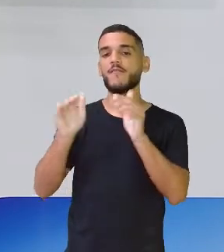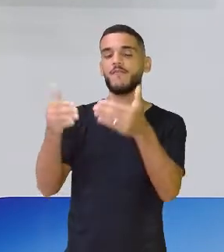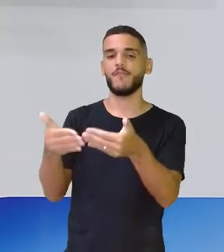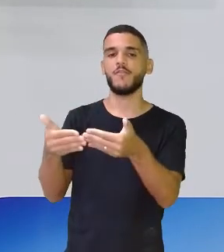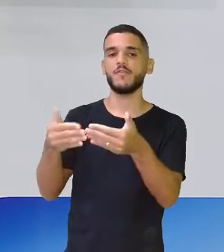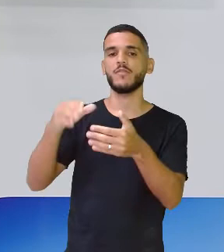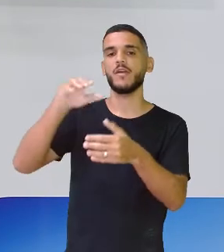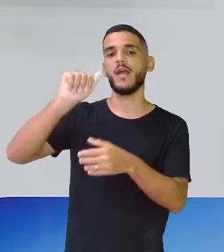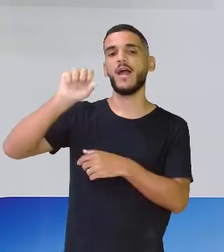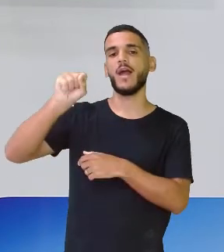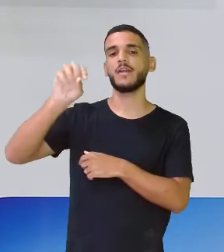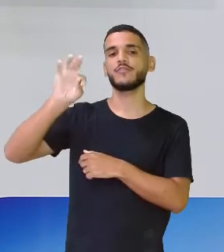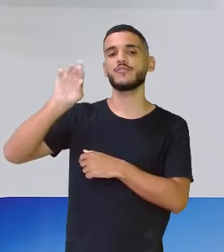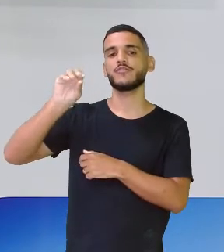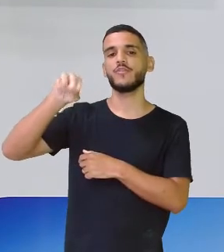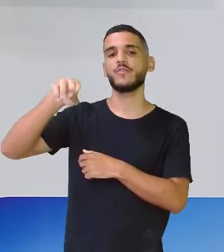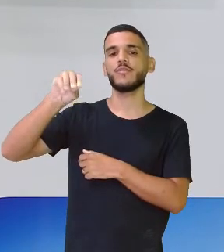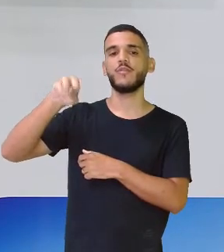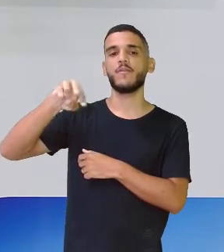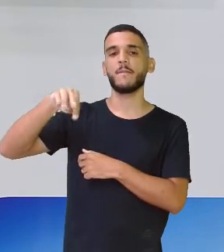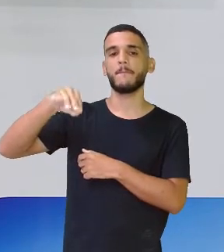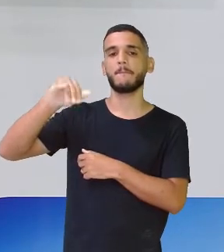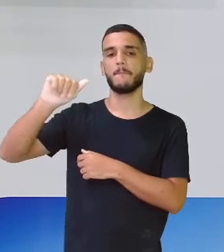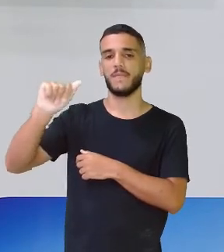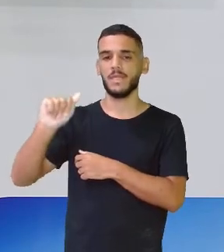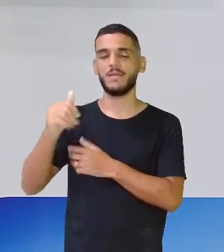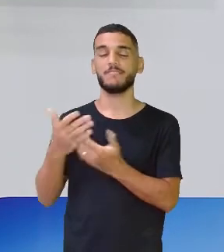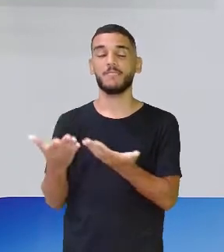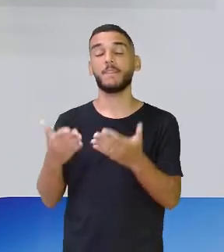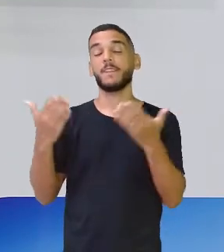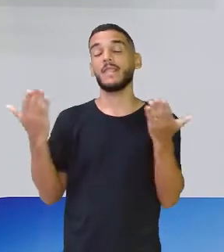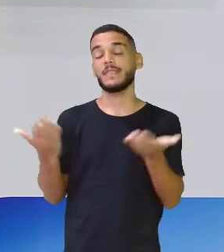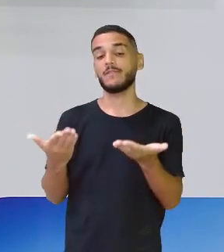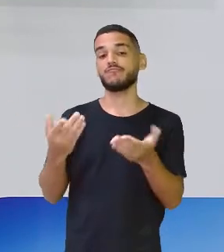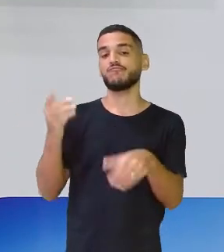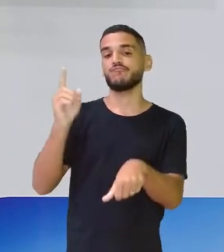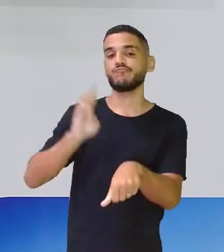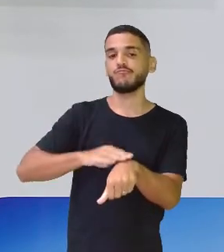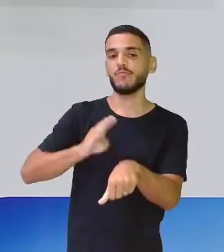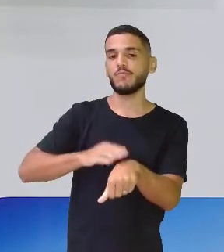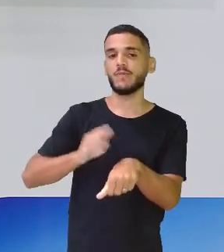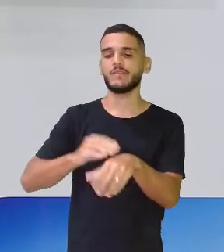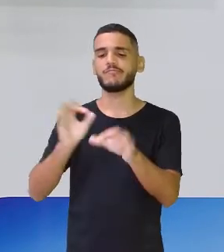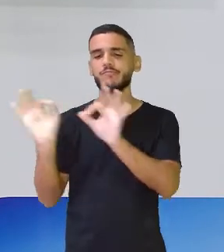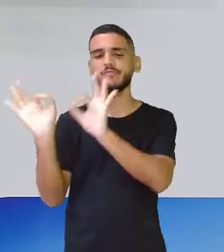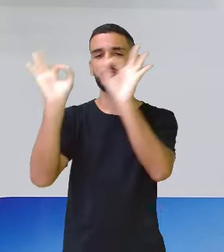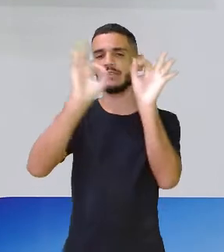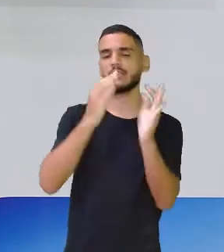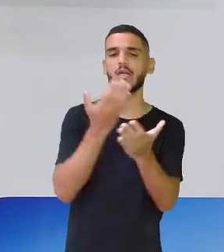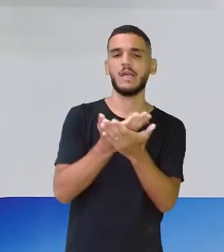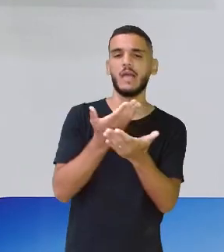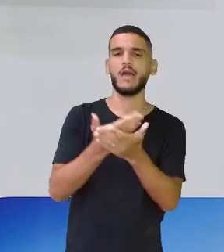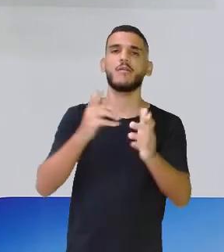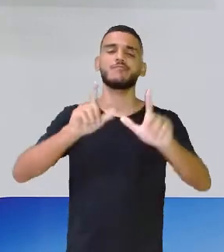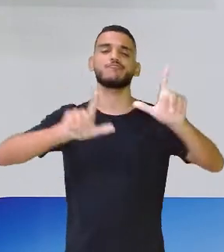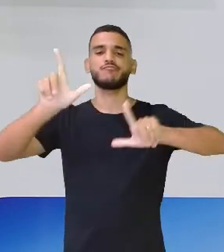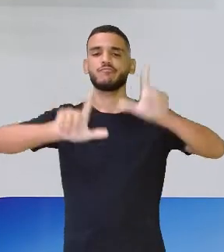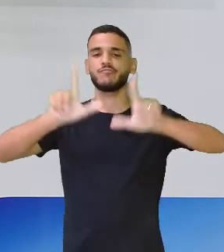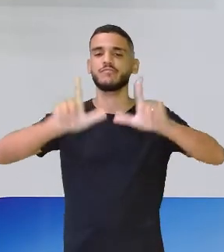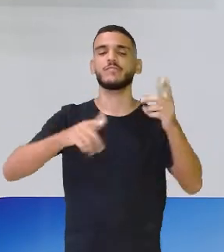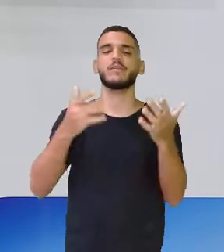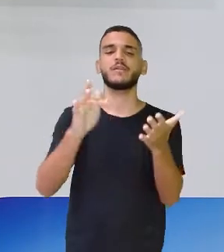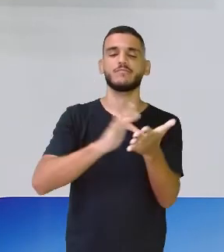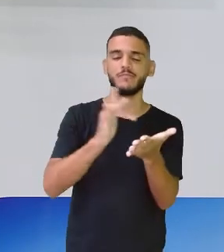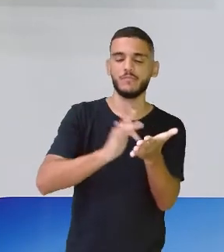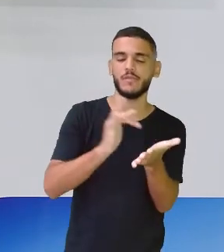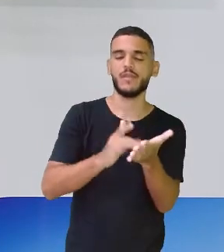só é possível, nesse momento, vocês estarem assistindo aula, seja no tablet, ou no computador, ou na TV, ou no celular,